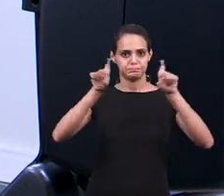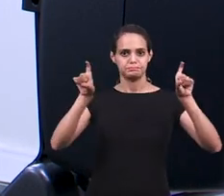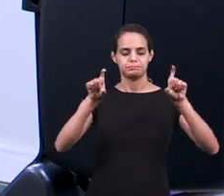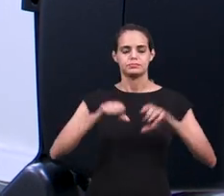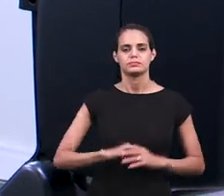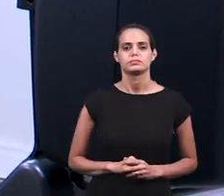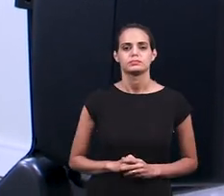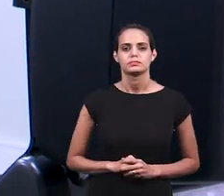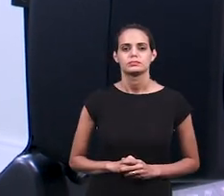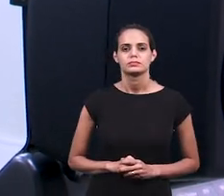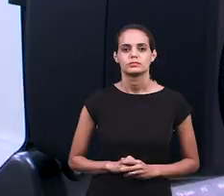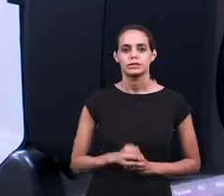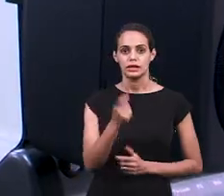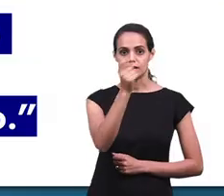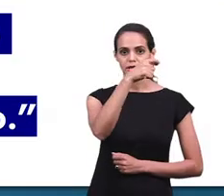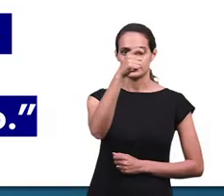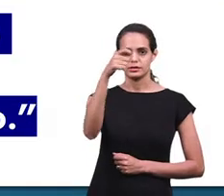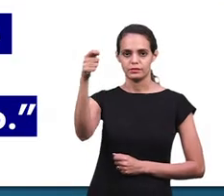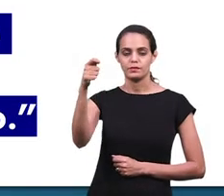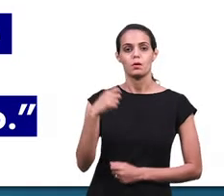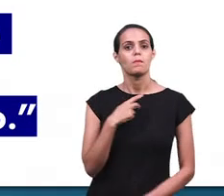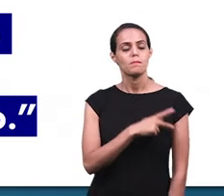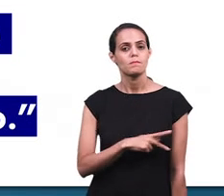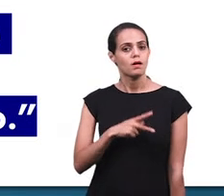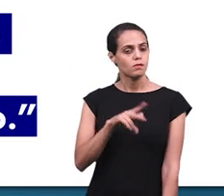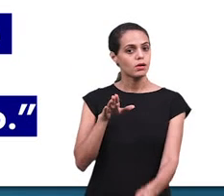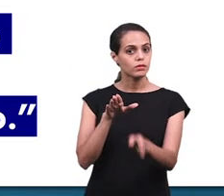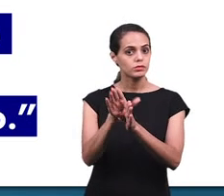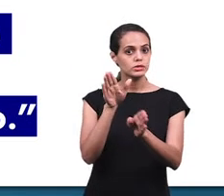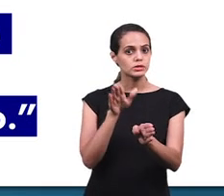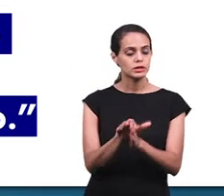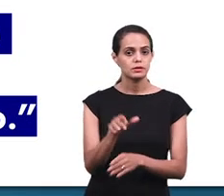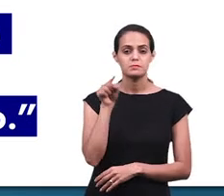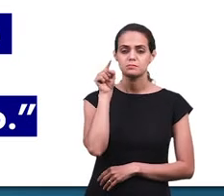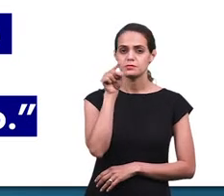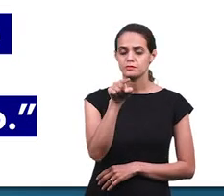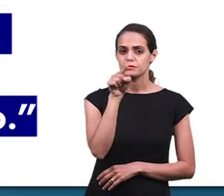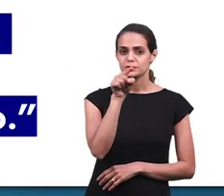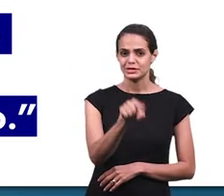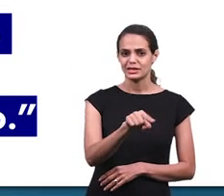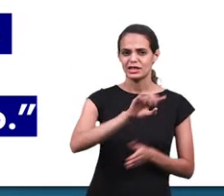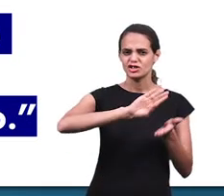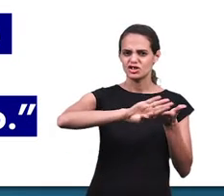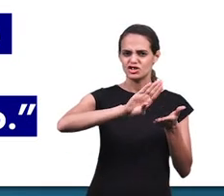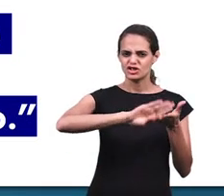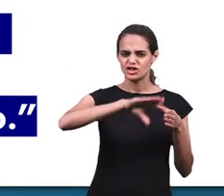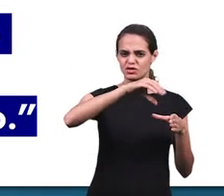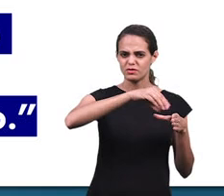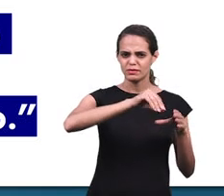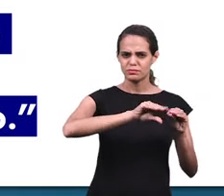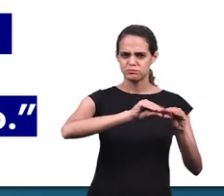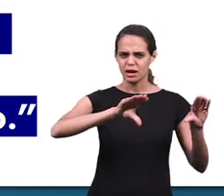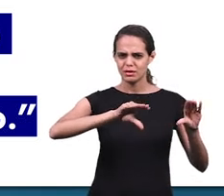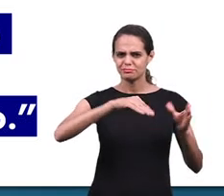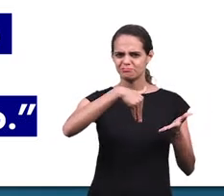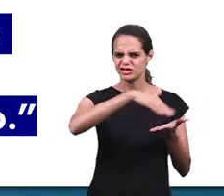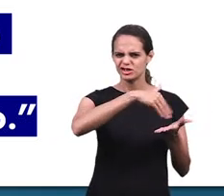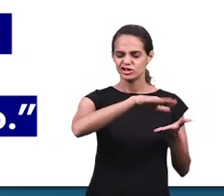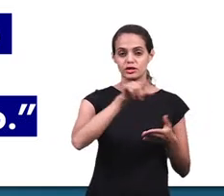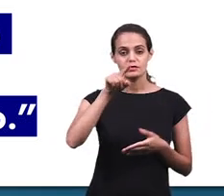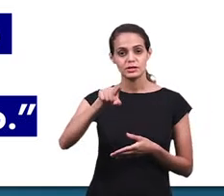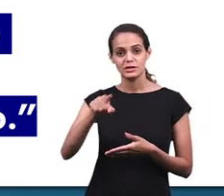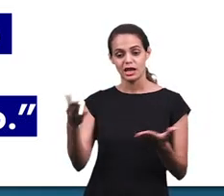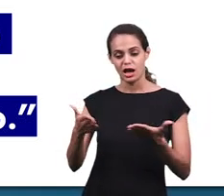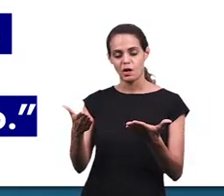seguinte frase, ele colocou assim: Paulo recomenda que você limpe o fermento velho e se torne uma